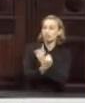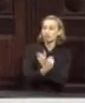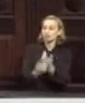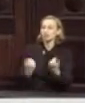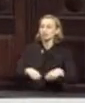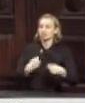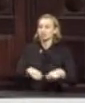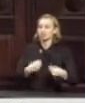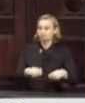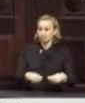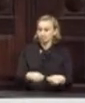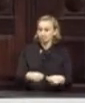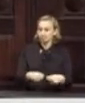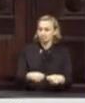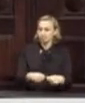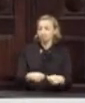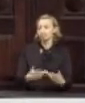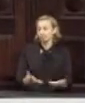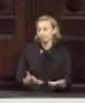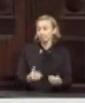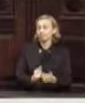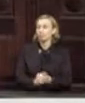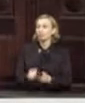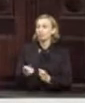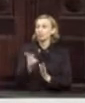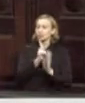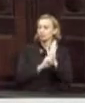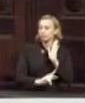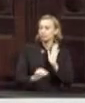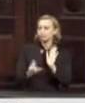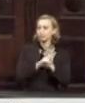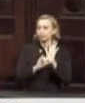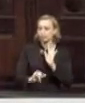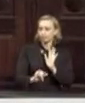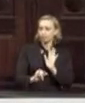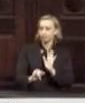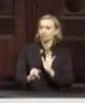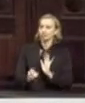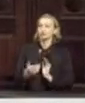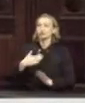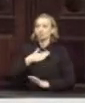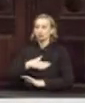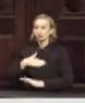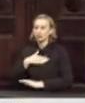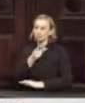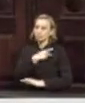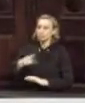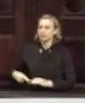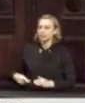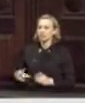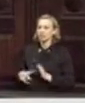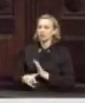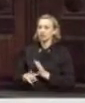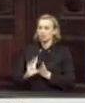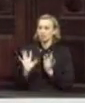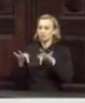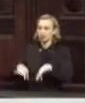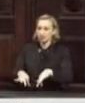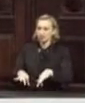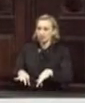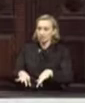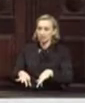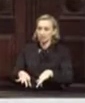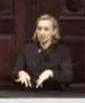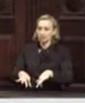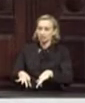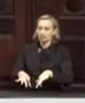Poder Judiciário, mas não através desse projeto de lei. Eu gostaria aqui, senhor presidente, ao encerrar a discussão, de declarar minha